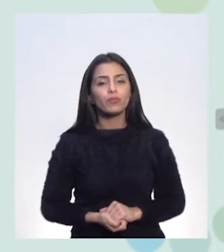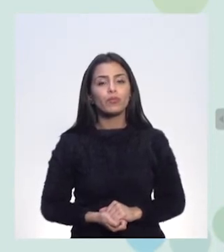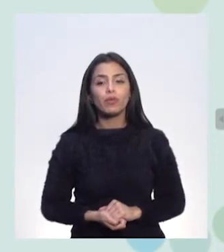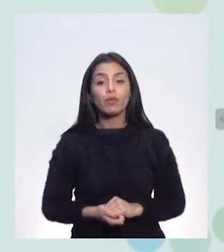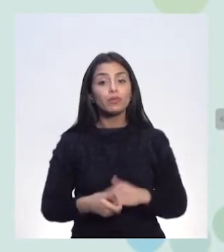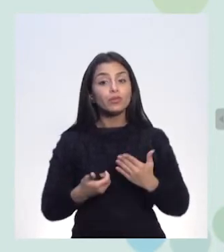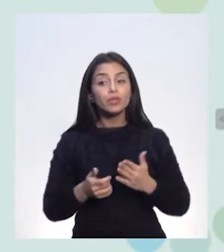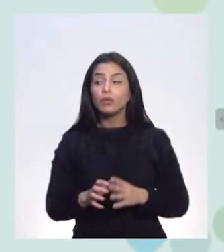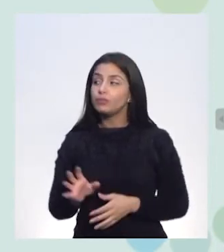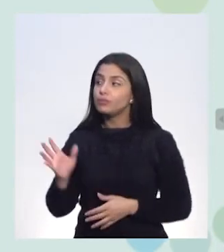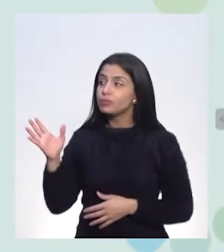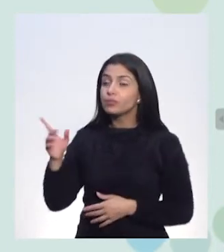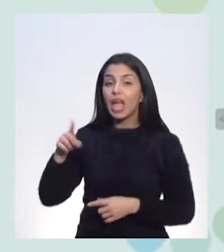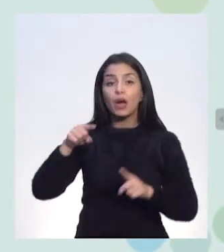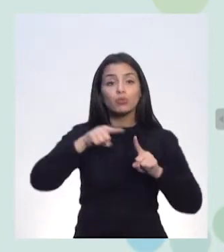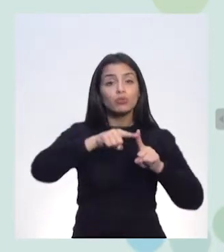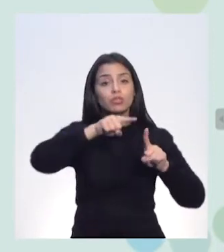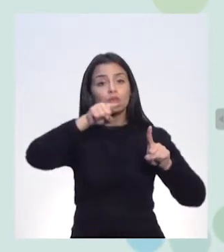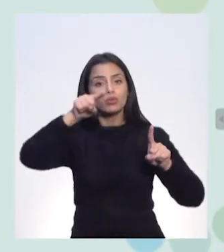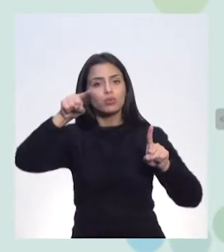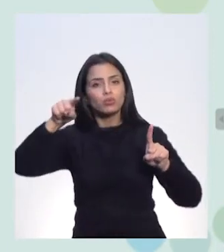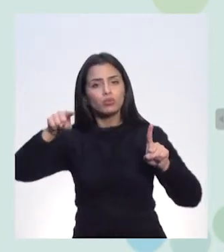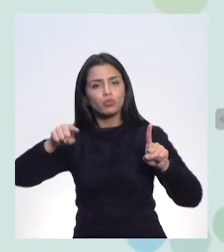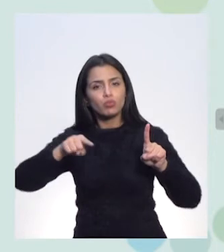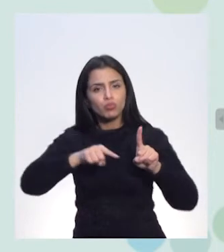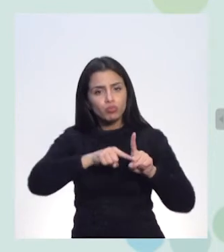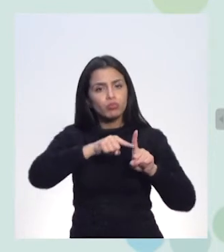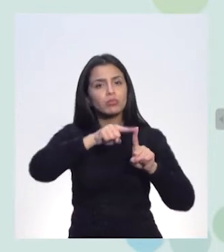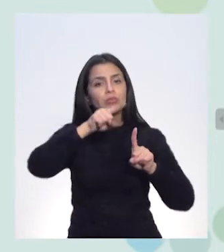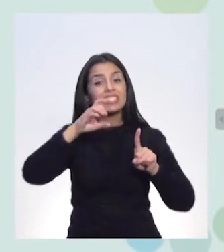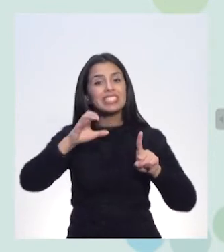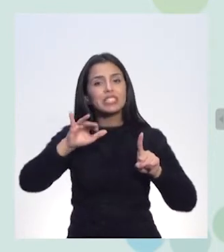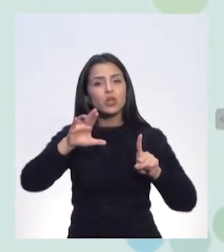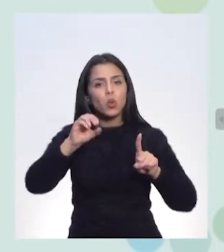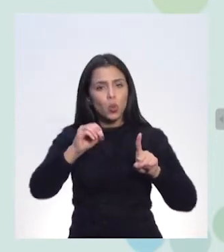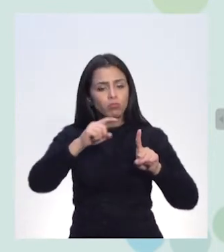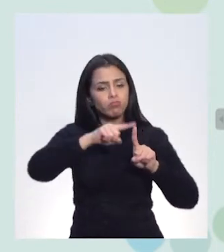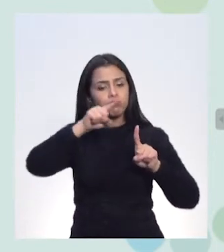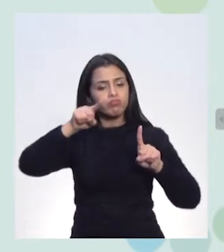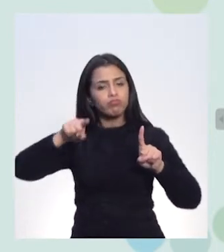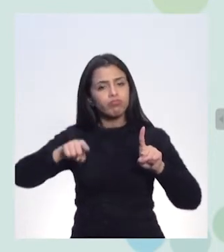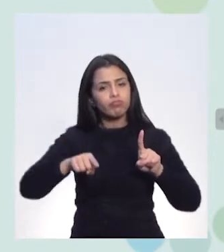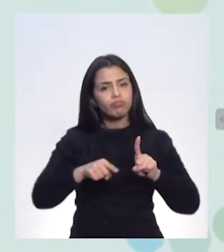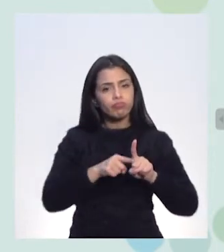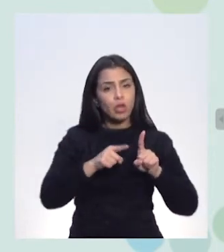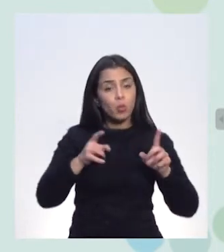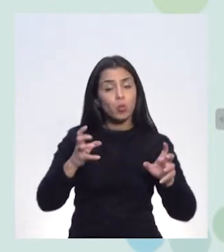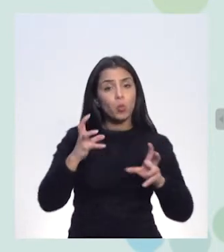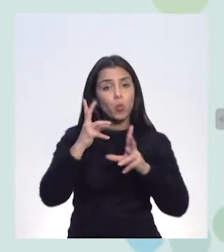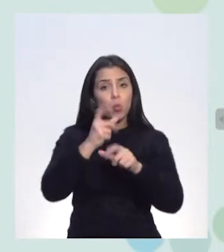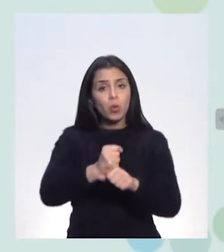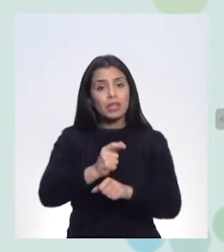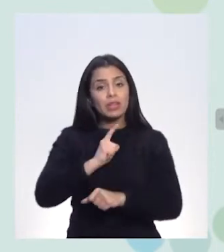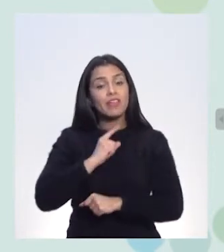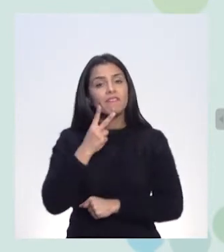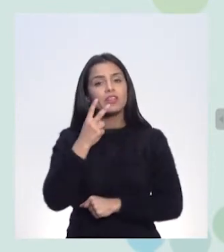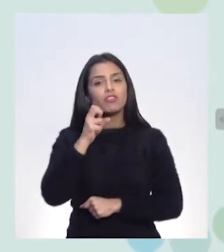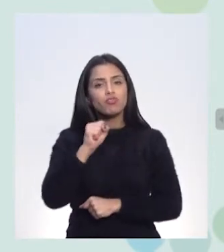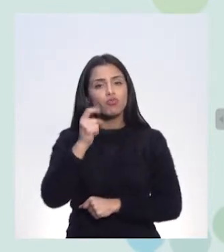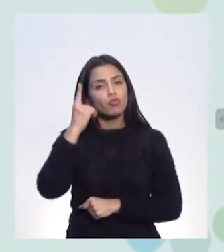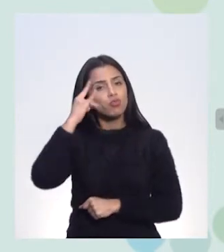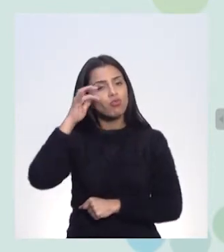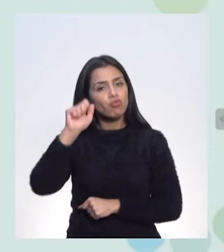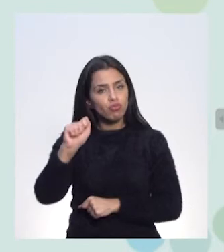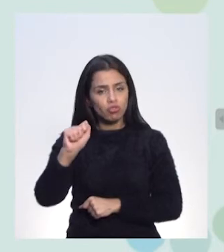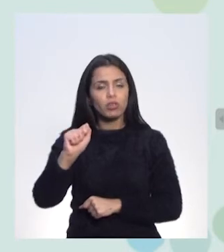é um ciclo. Cada ciclo da lua tem 28 dias. Então, exatamente aqui na direção